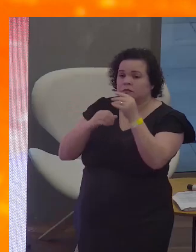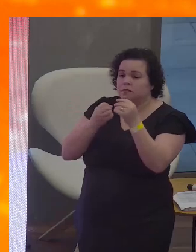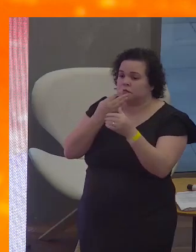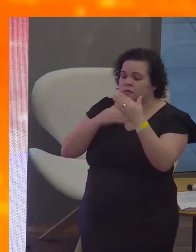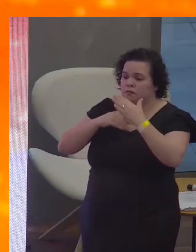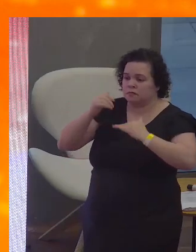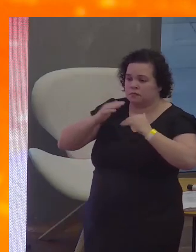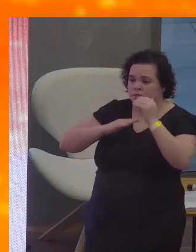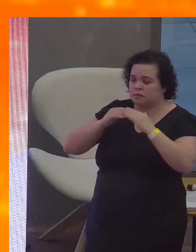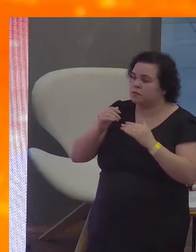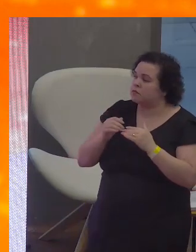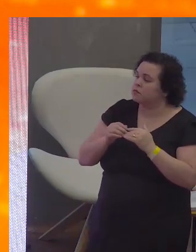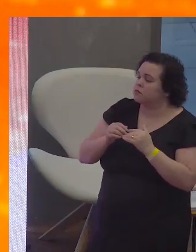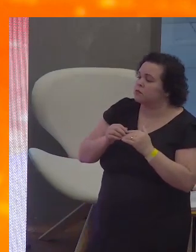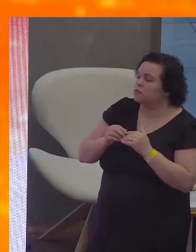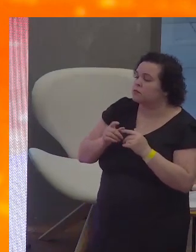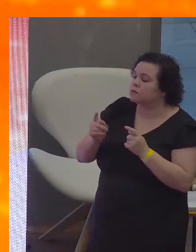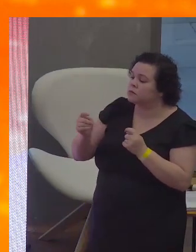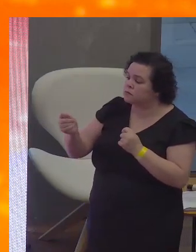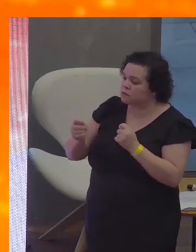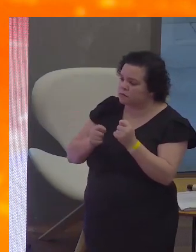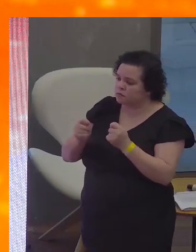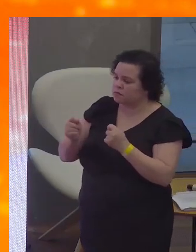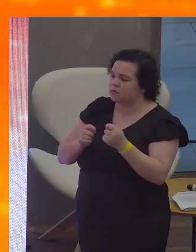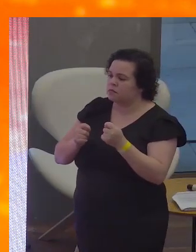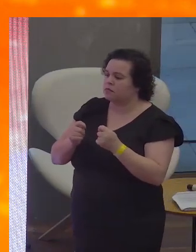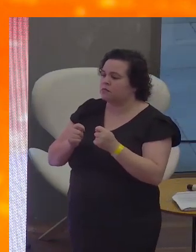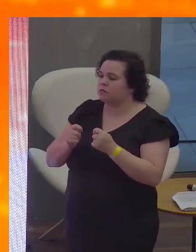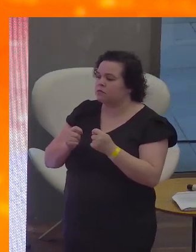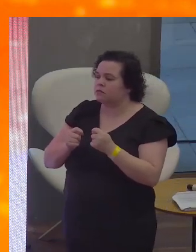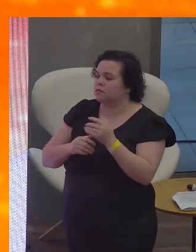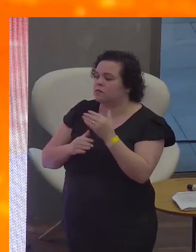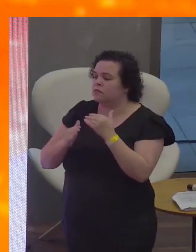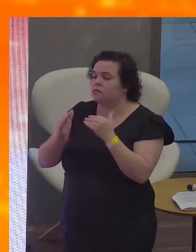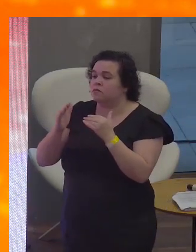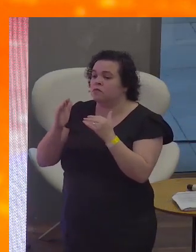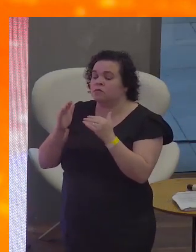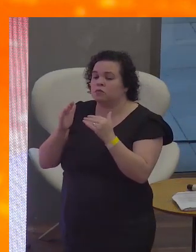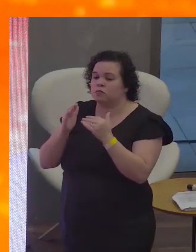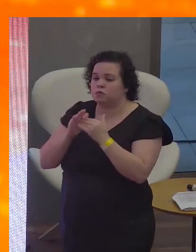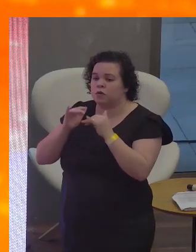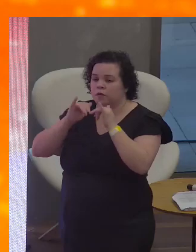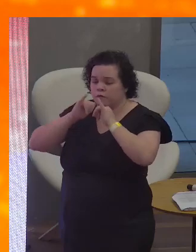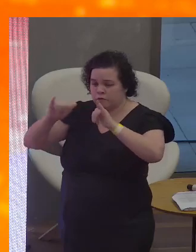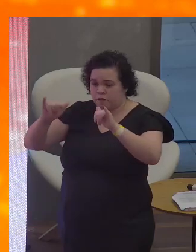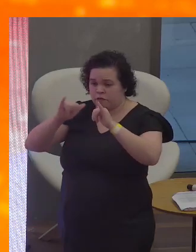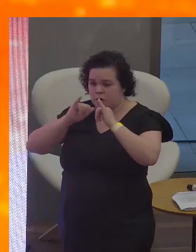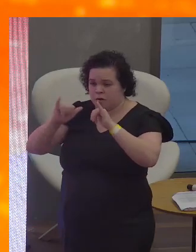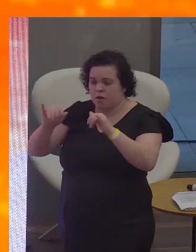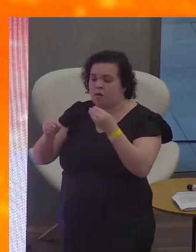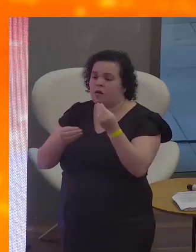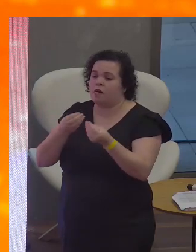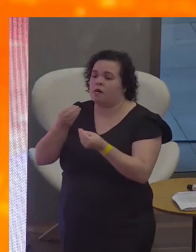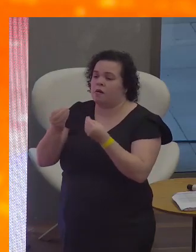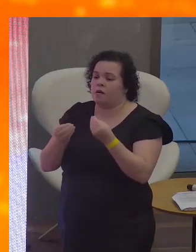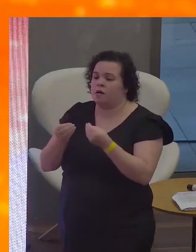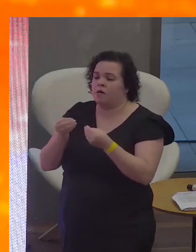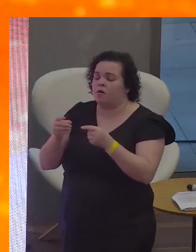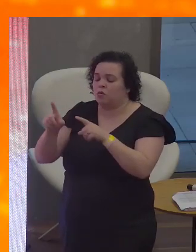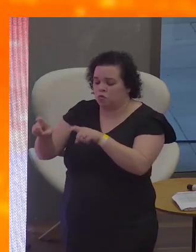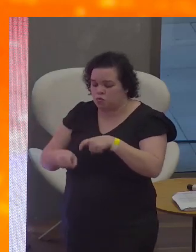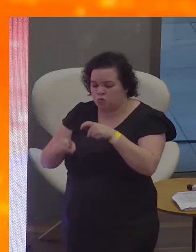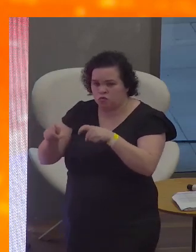fabrico. Controlar toda a cadeia de informação sobre as condições como